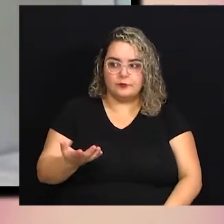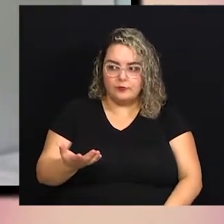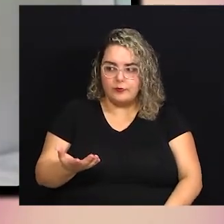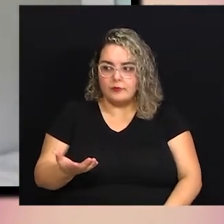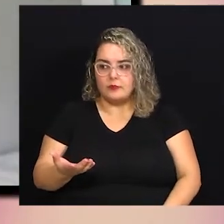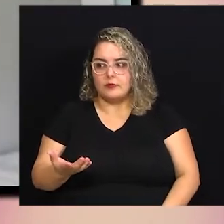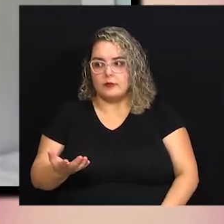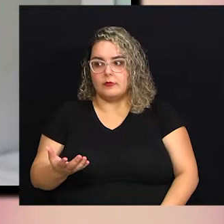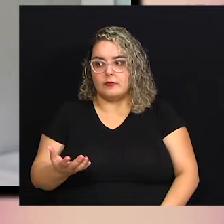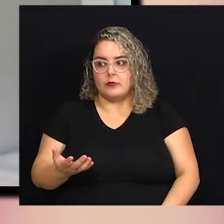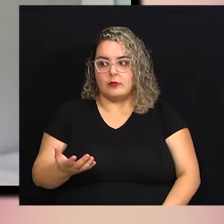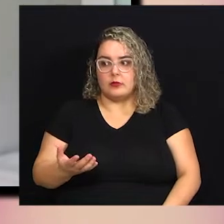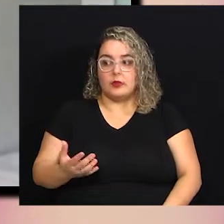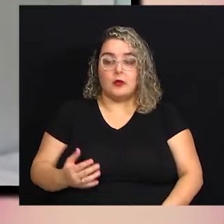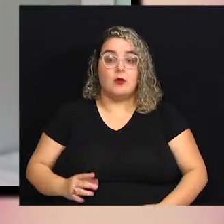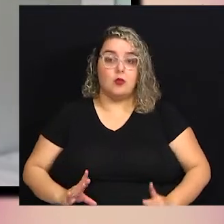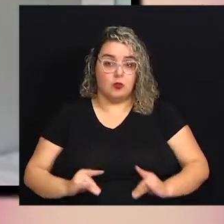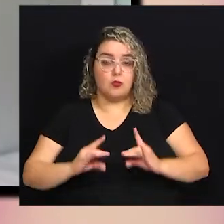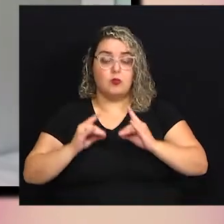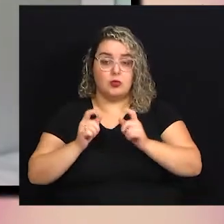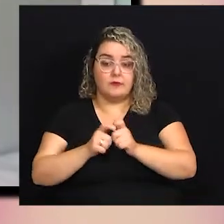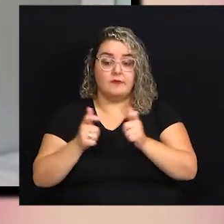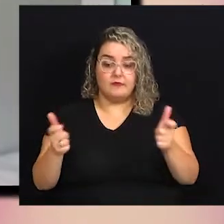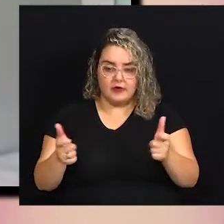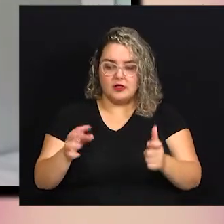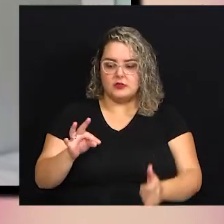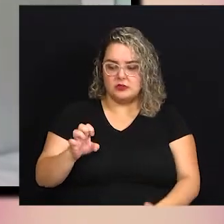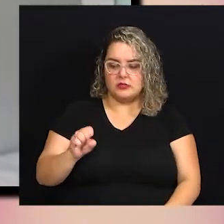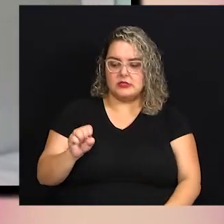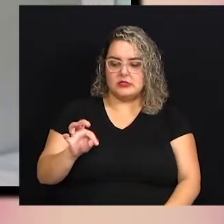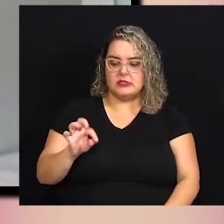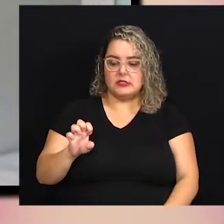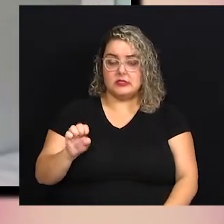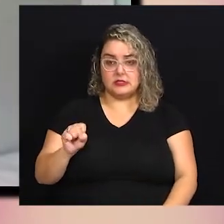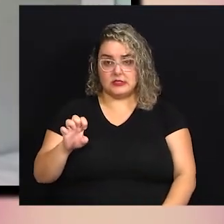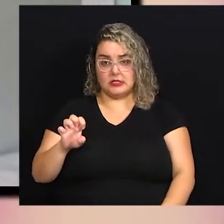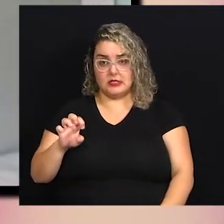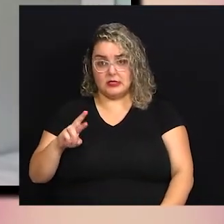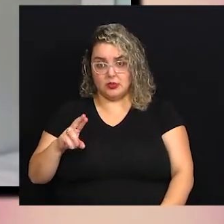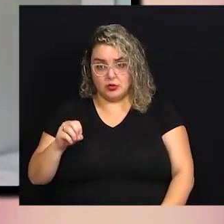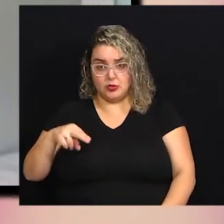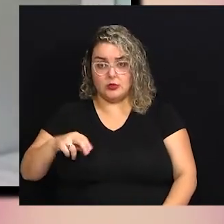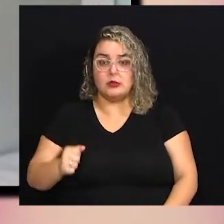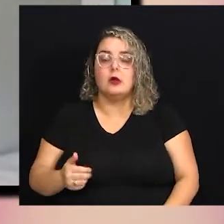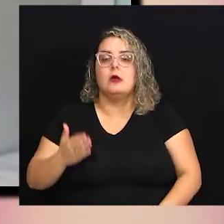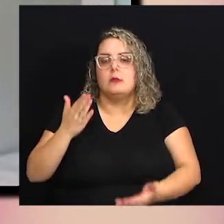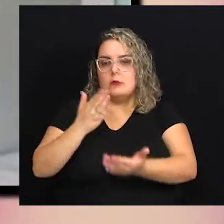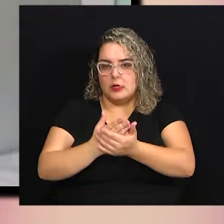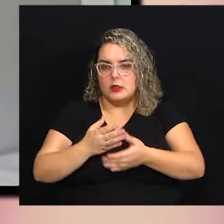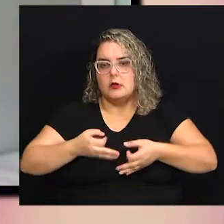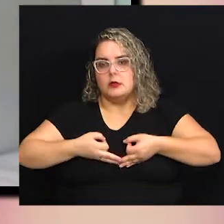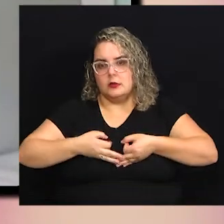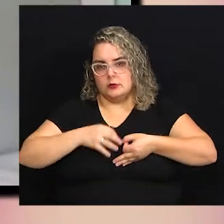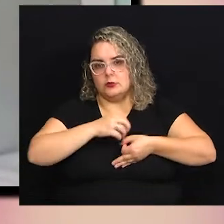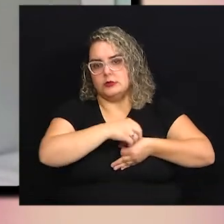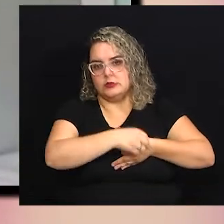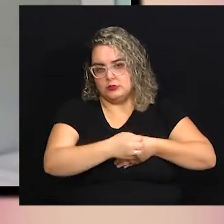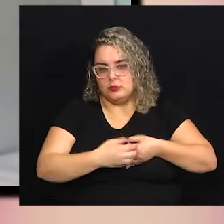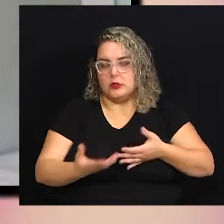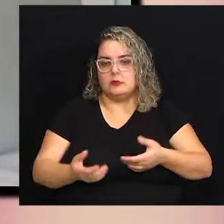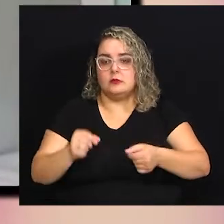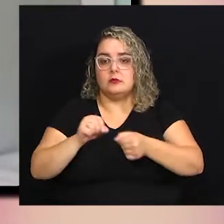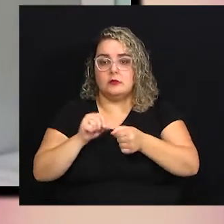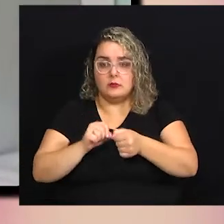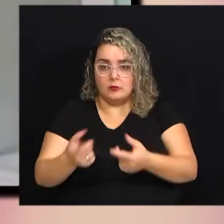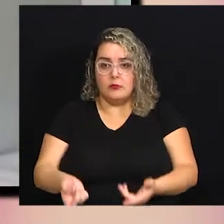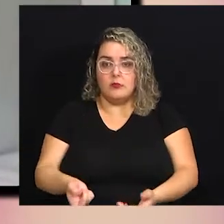o excesso, sinais de excesso hormonal mesmo, de testosterona, o melhor jeito de tratar é pausando esse ovário. E a